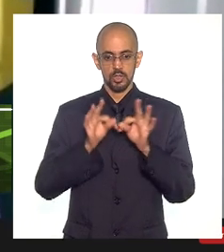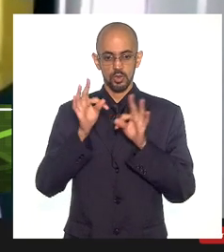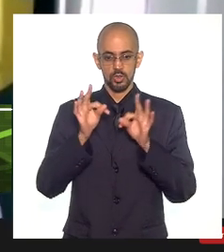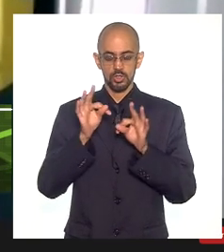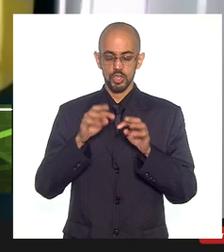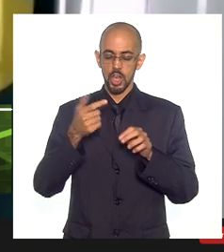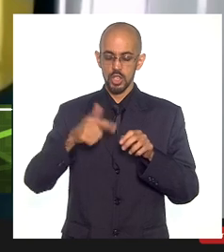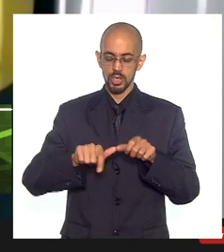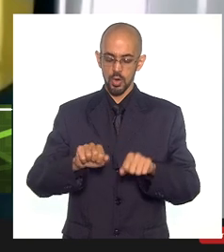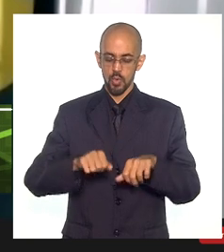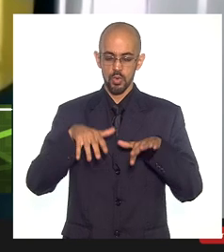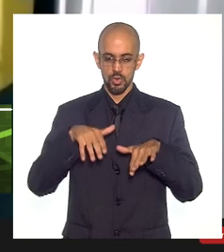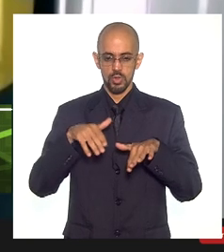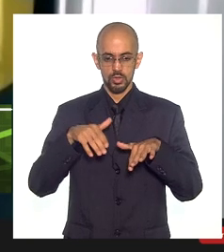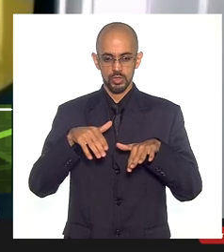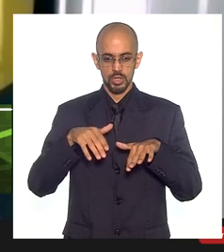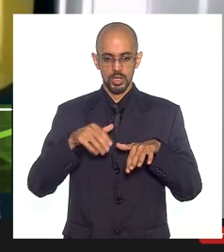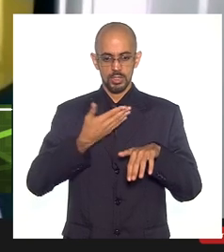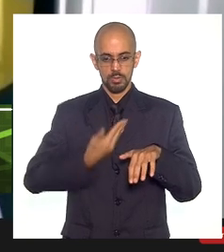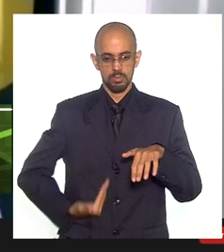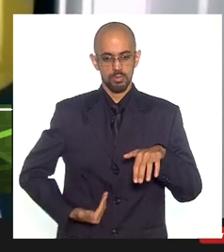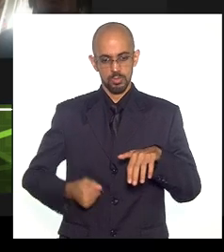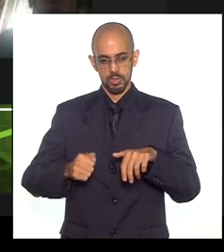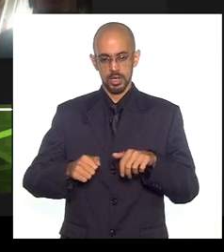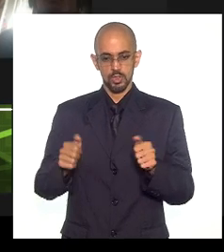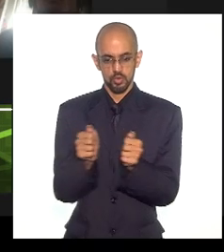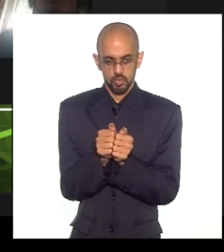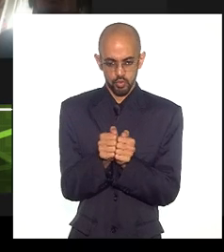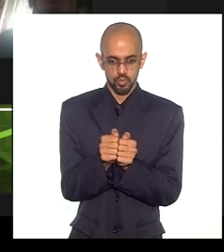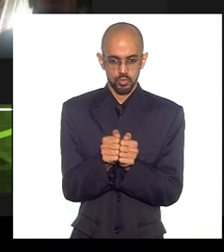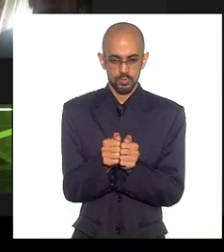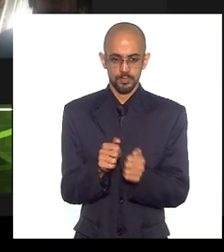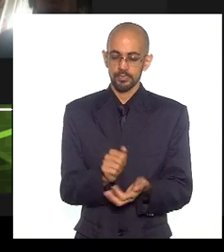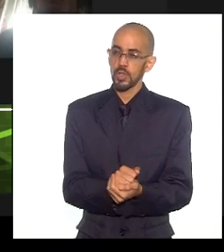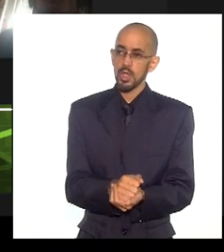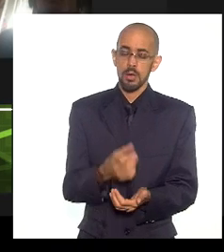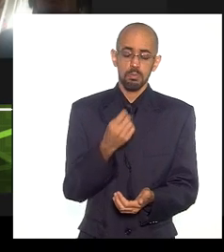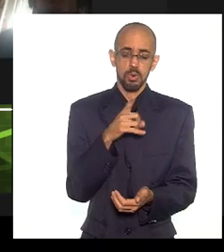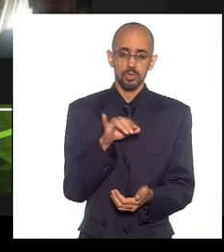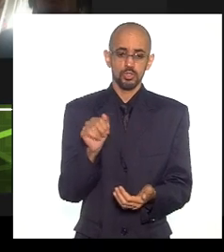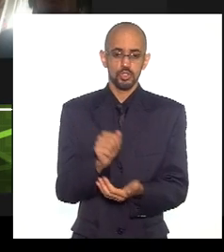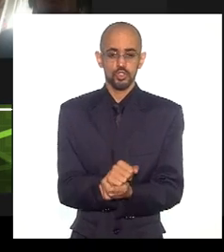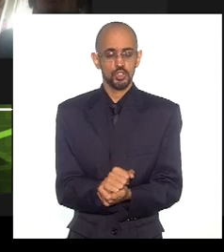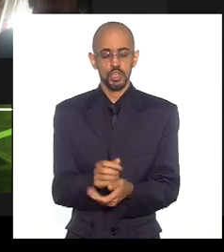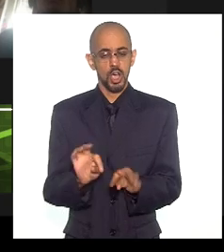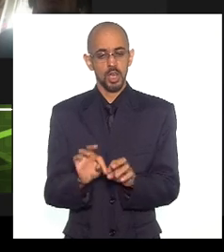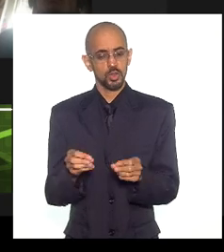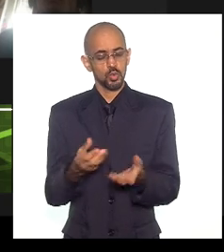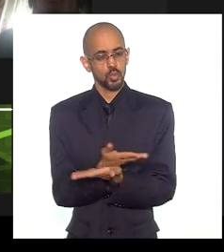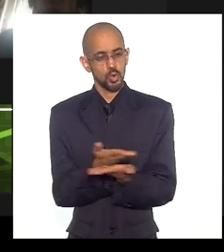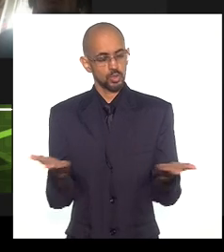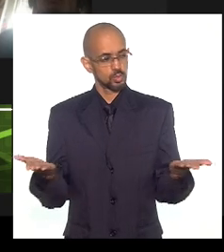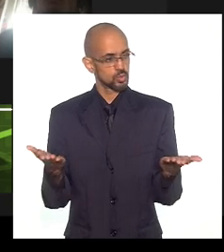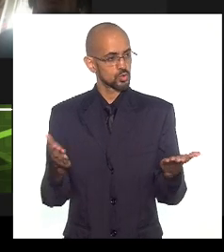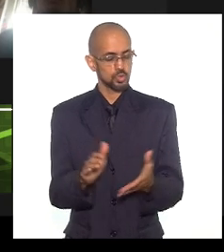esta audiência pública conjunta. Flávio, a palavra está com você. Bom dia a todos, todos e todas.